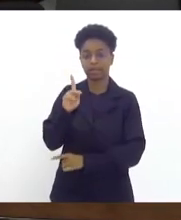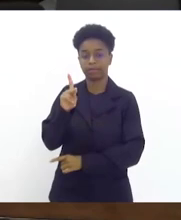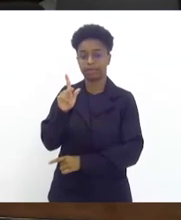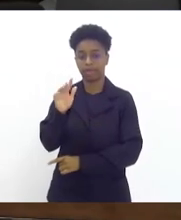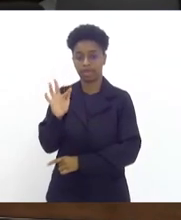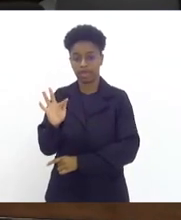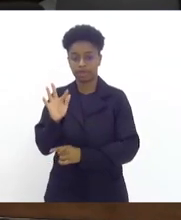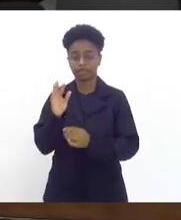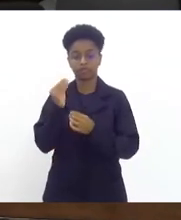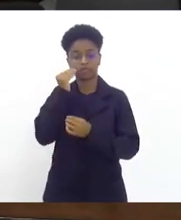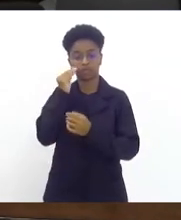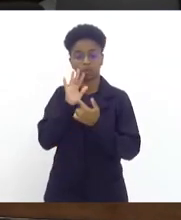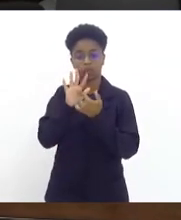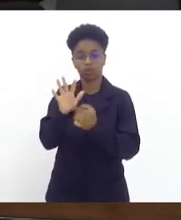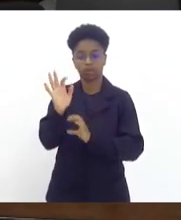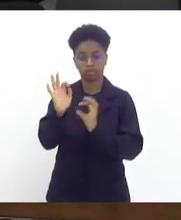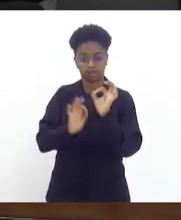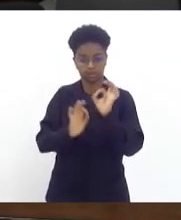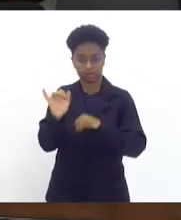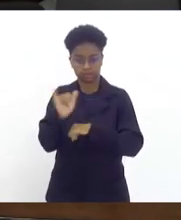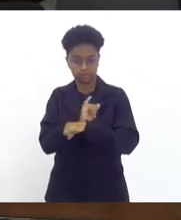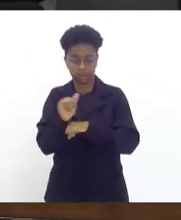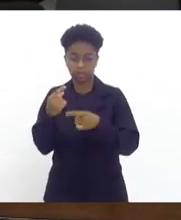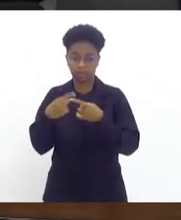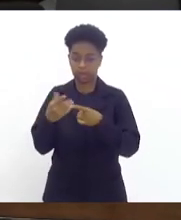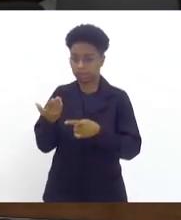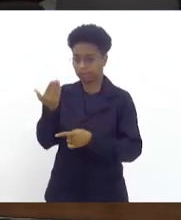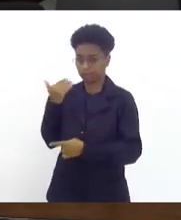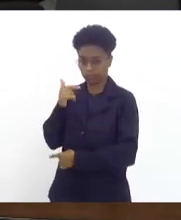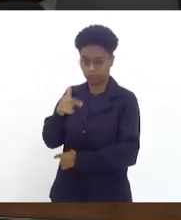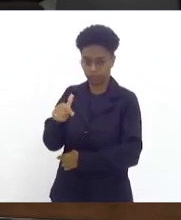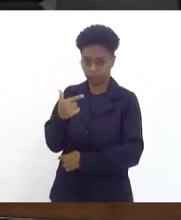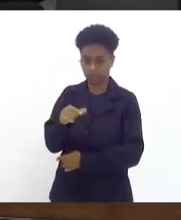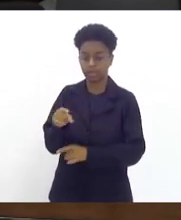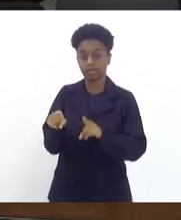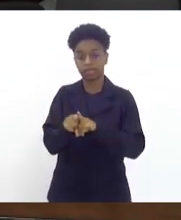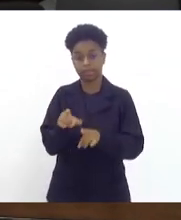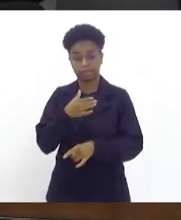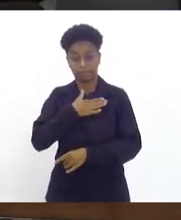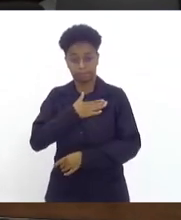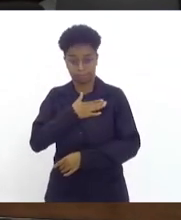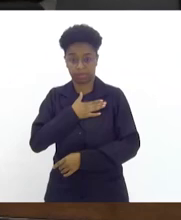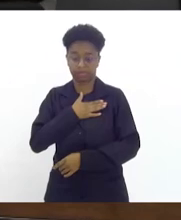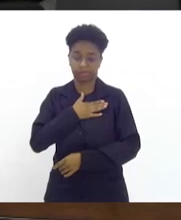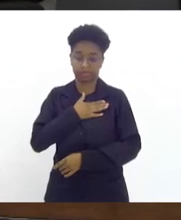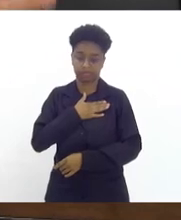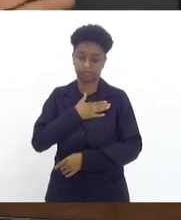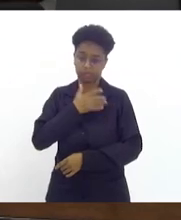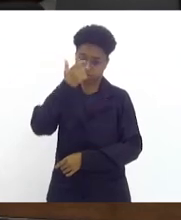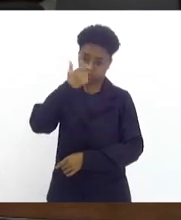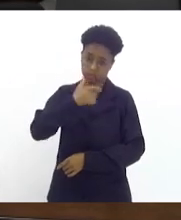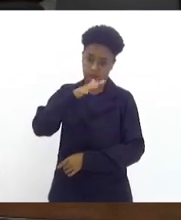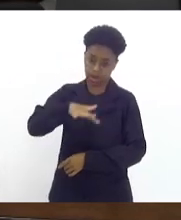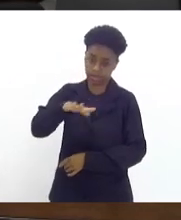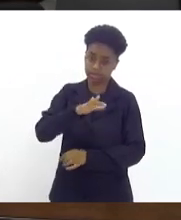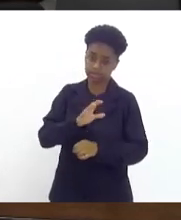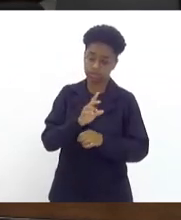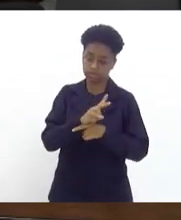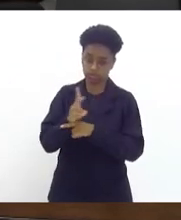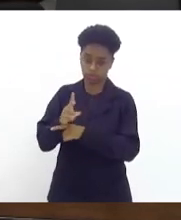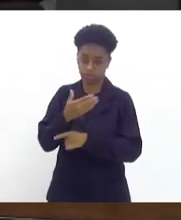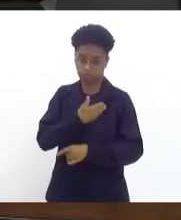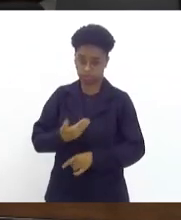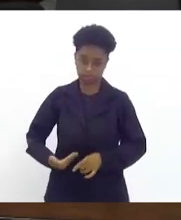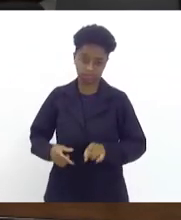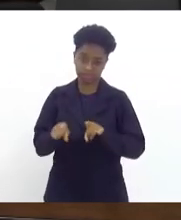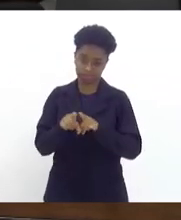esse planejamento que segundo alguns nunca existiu o que também para mim que sou da área de segurança é em